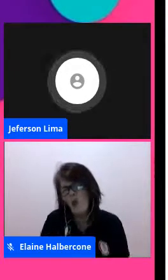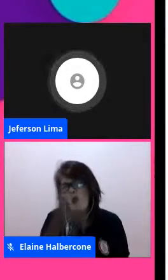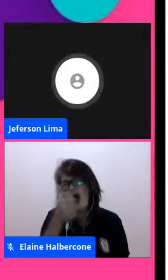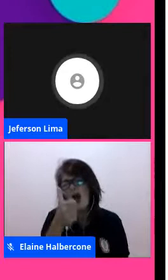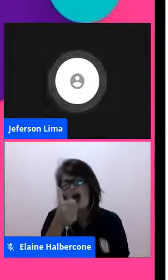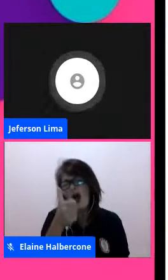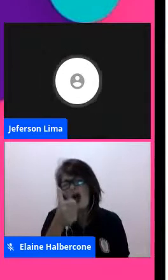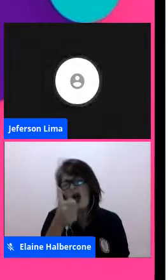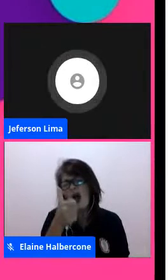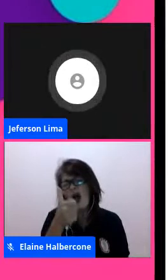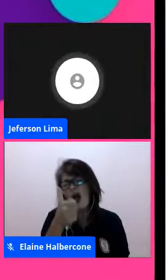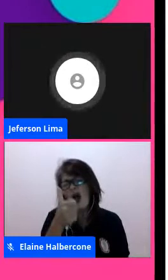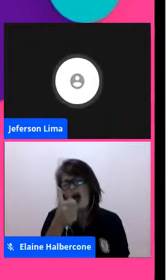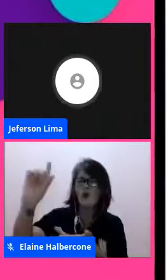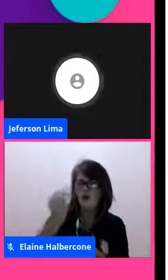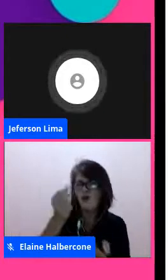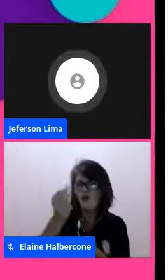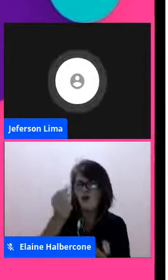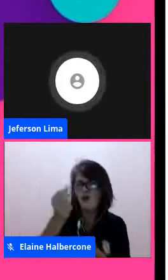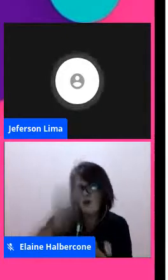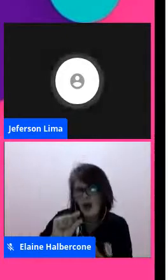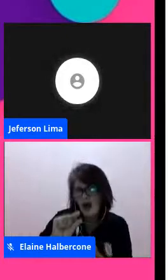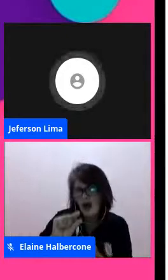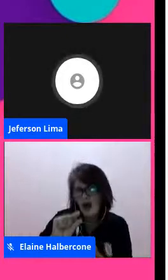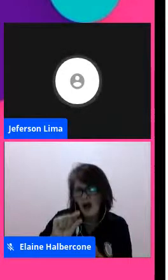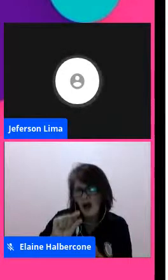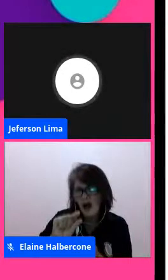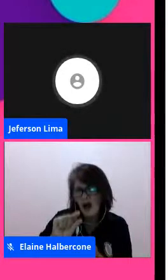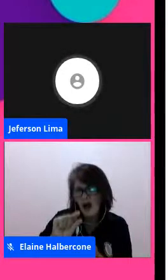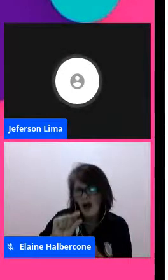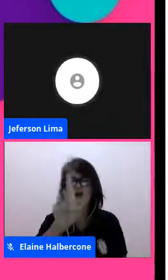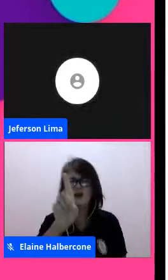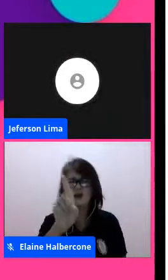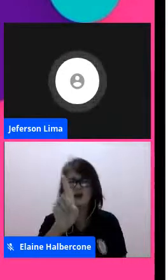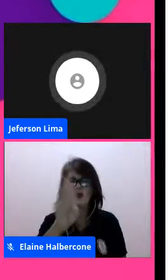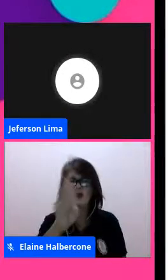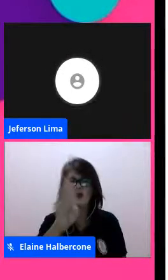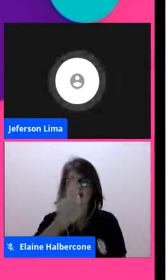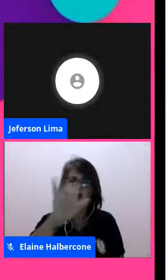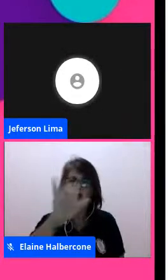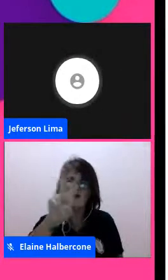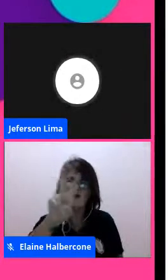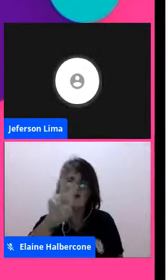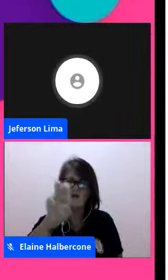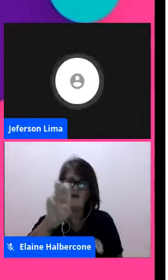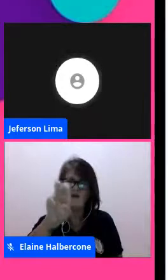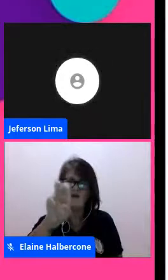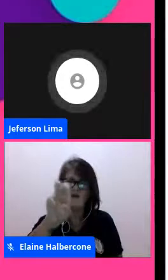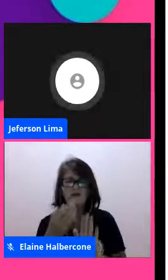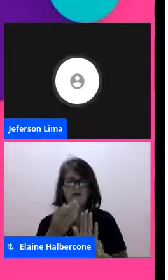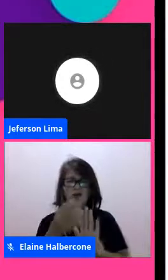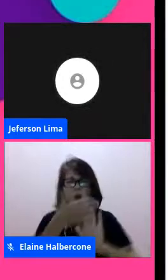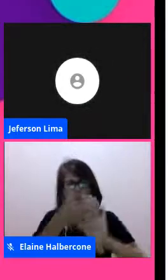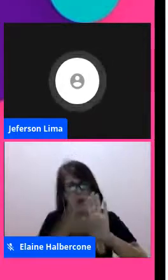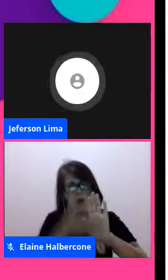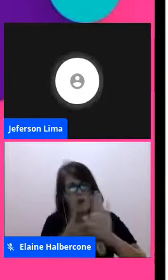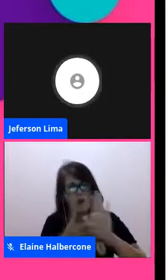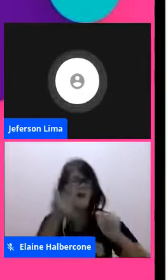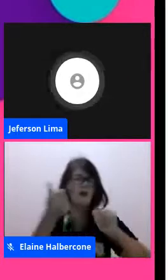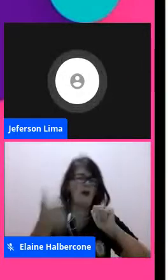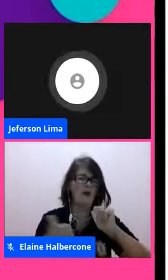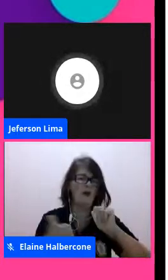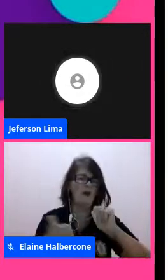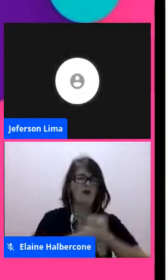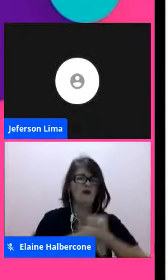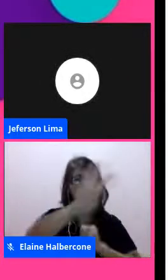mais baratos e aí talvez você precise de um driver se você estiver no Windows, né? Ou de alguma configuração específica se você estiver no Linux. Mas nada que